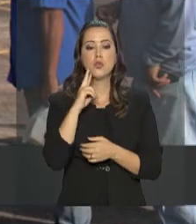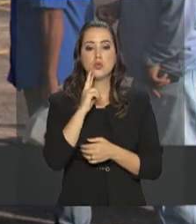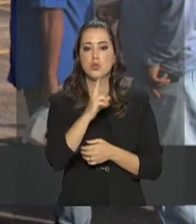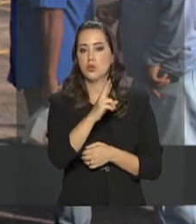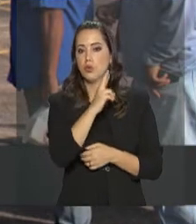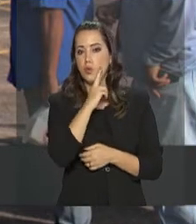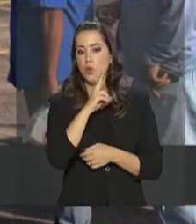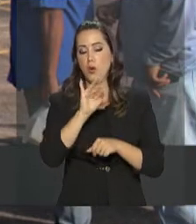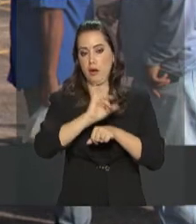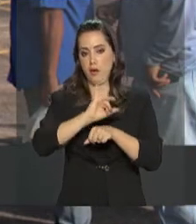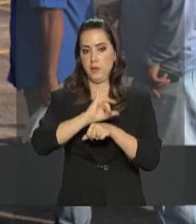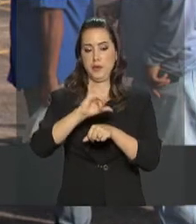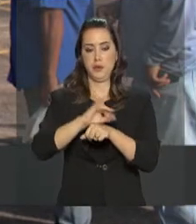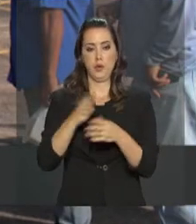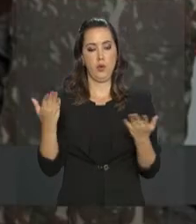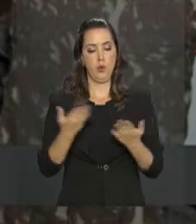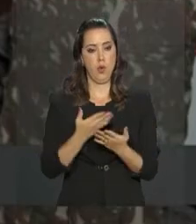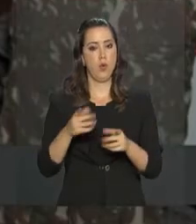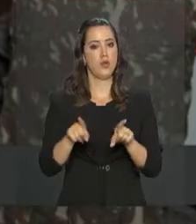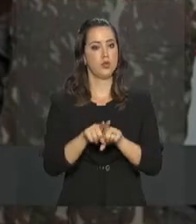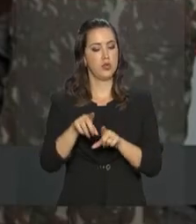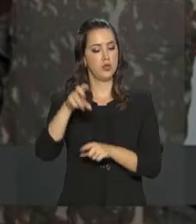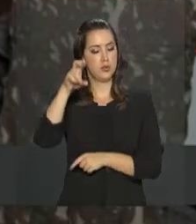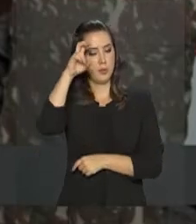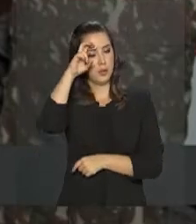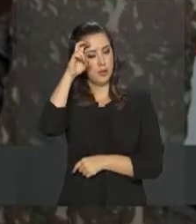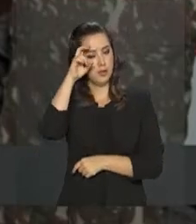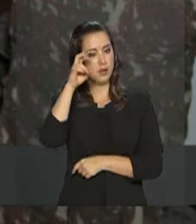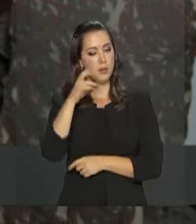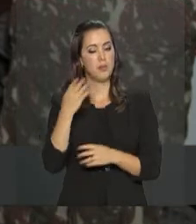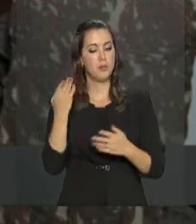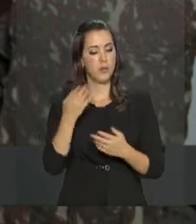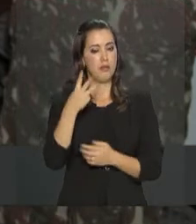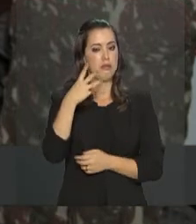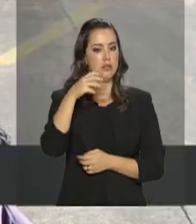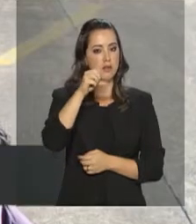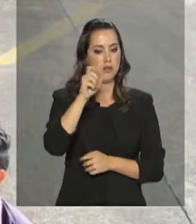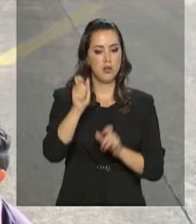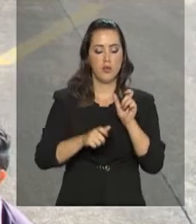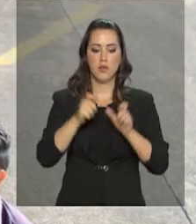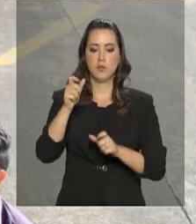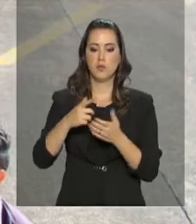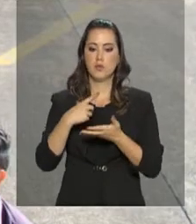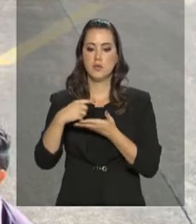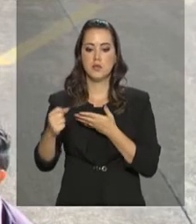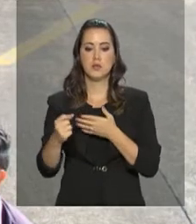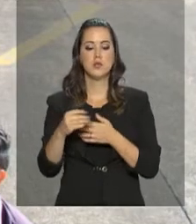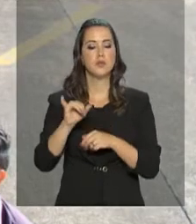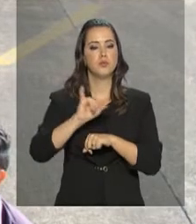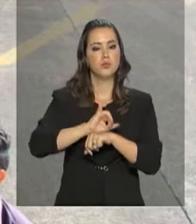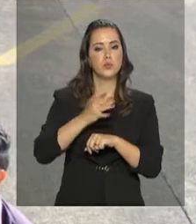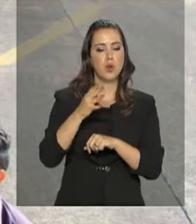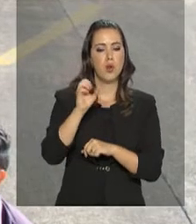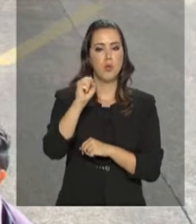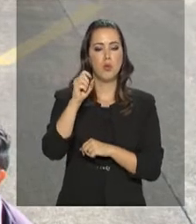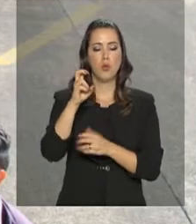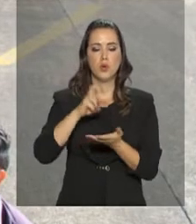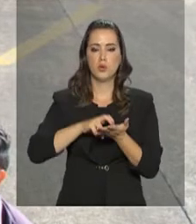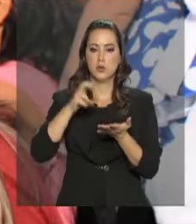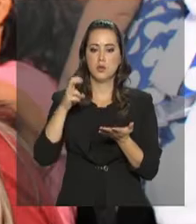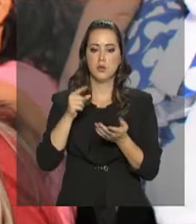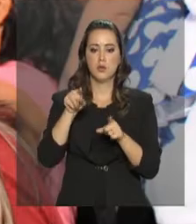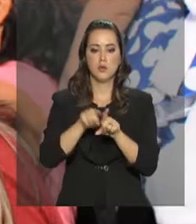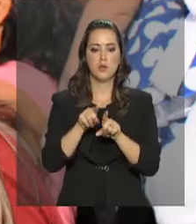hoje, quarta-feira, e amanhã, quinta-feira. Hoje, os primeiros 39 imigrantes deixaram Boa Vista por volta das 8 horas da